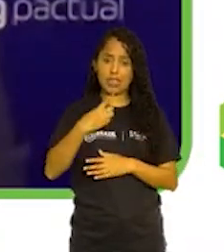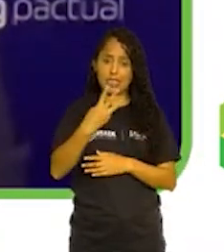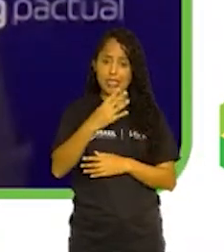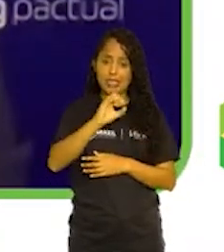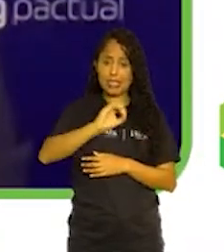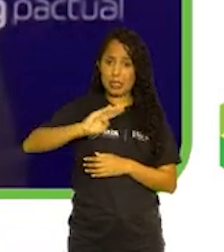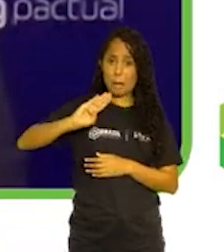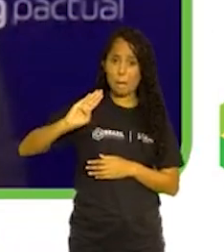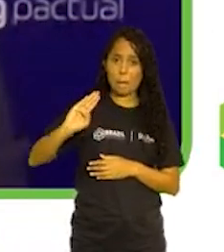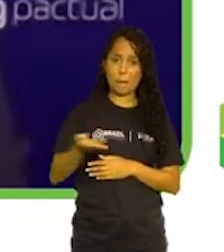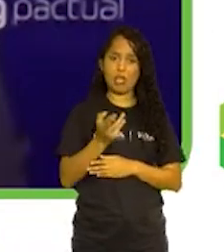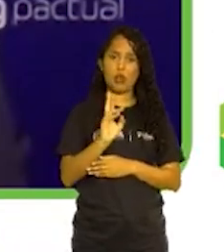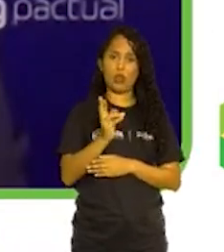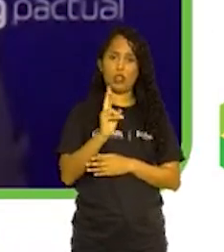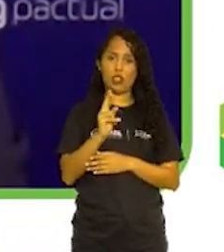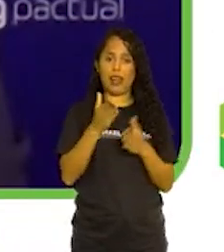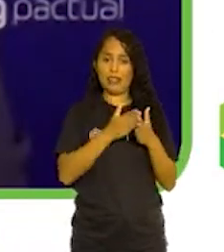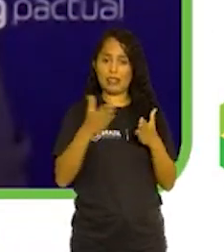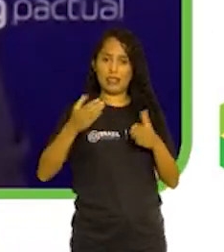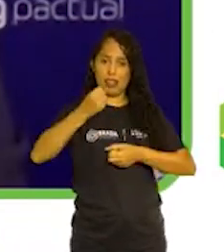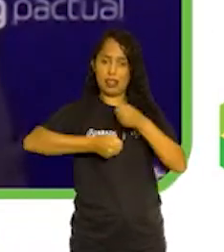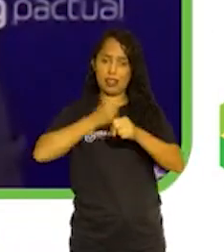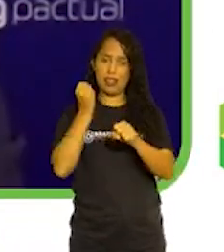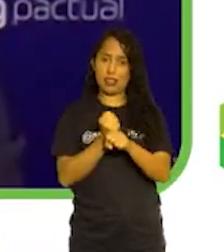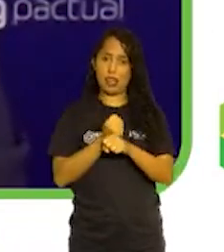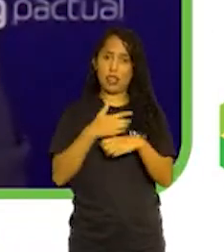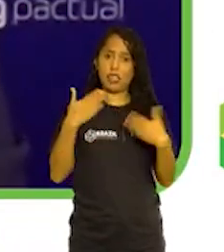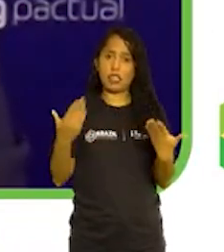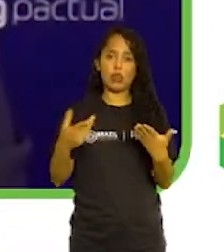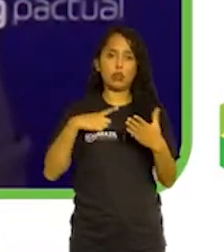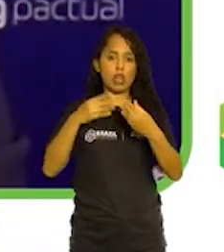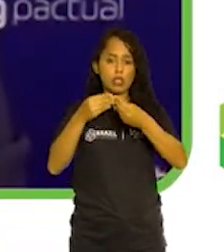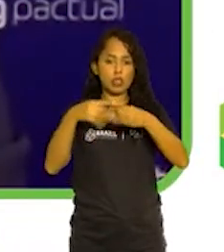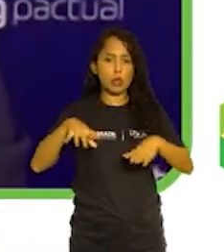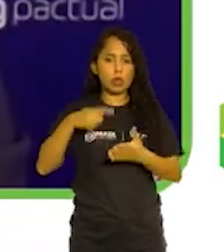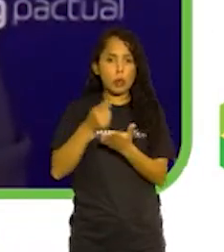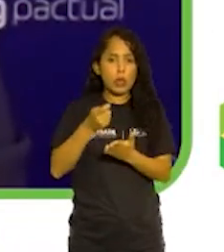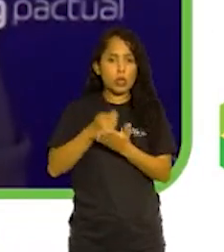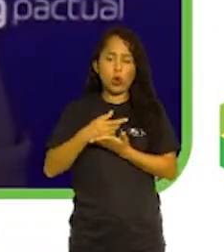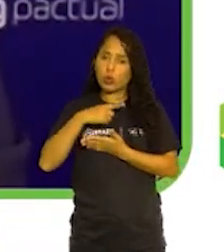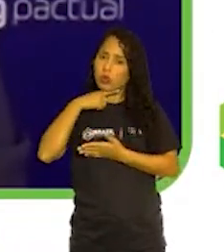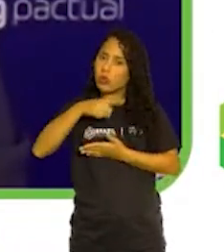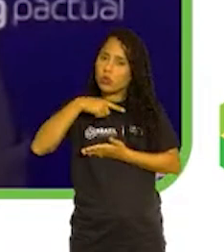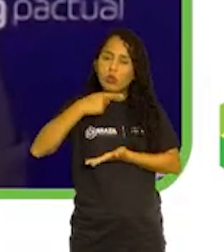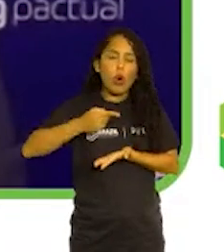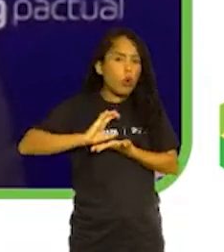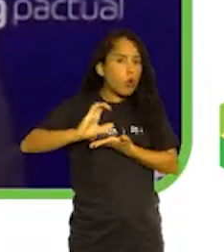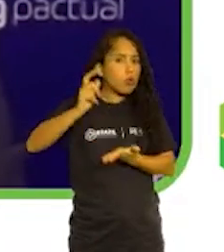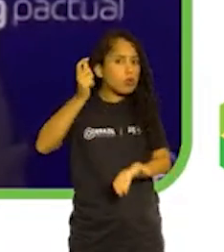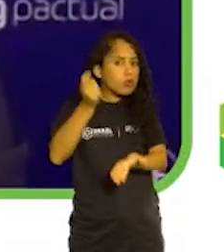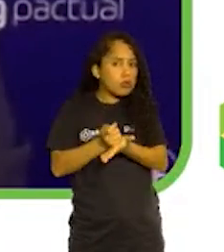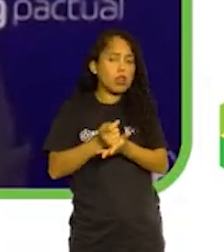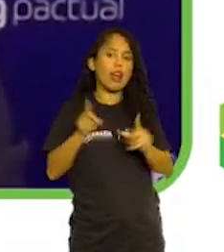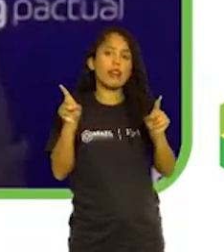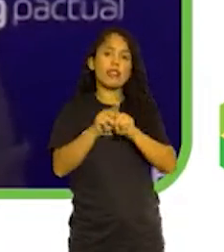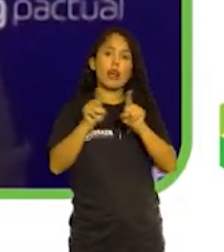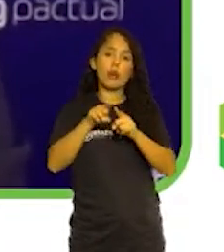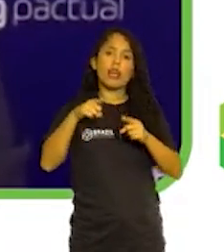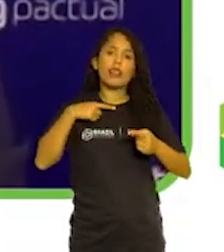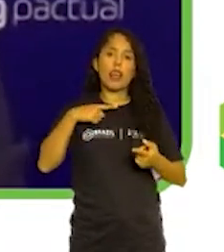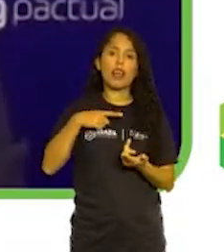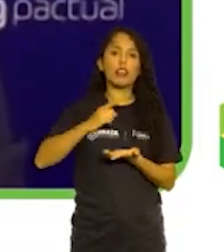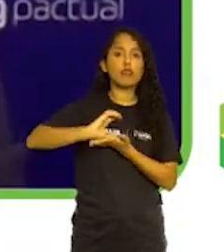reais. Não acomoda todo o crescimento da despesa obrigatória e a demanda dos parlamentares por investimentos,